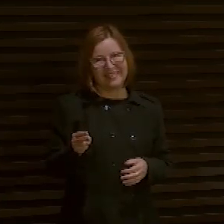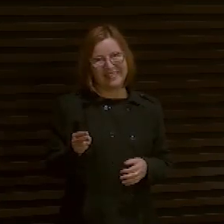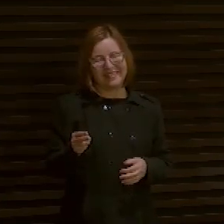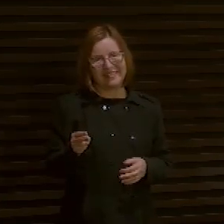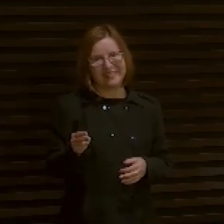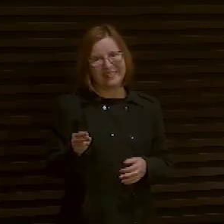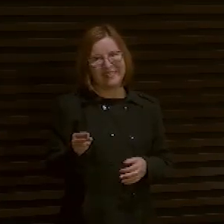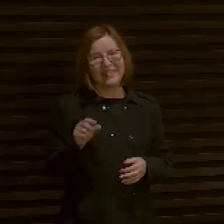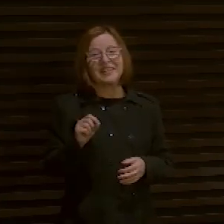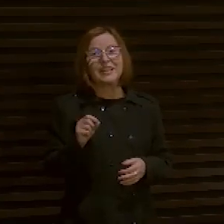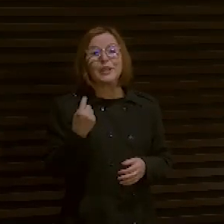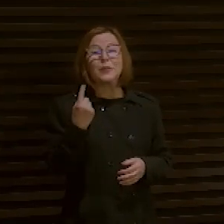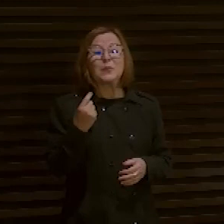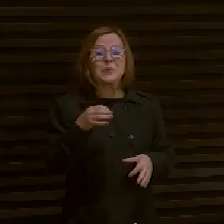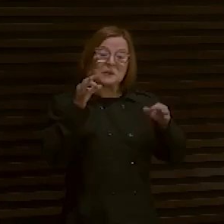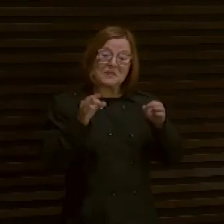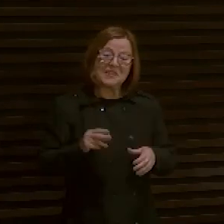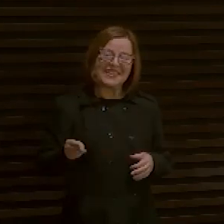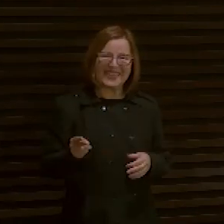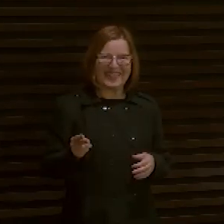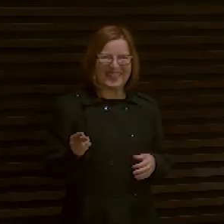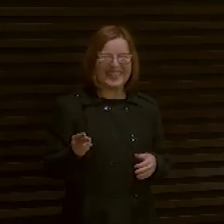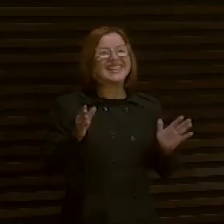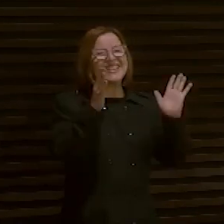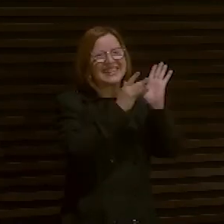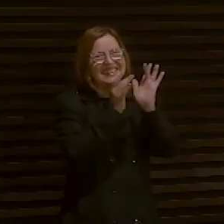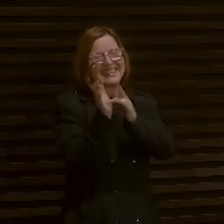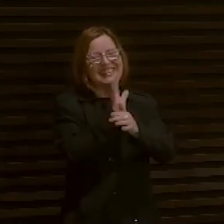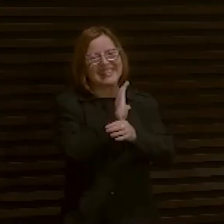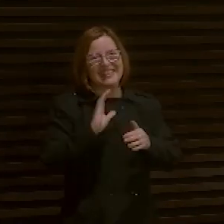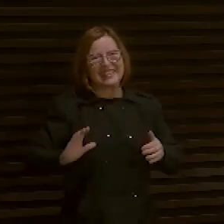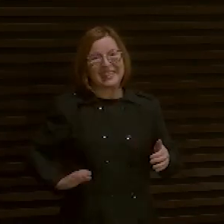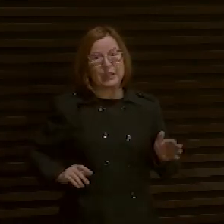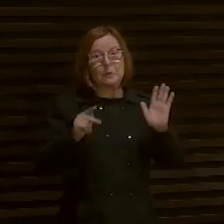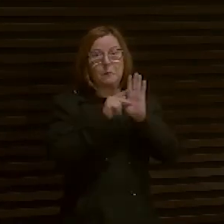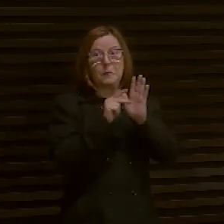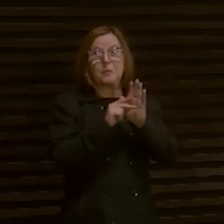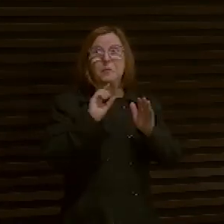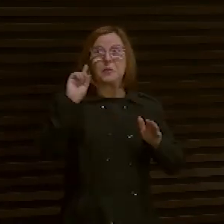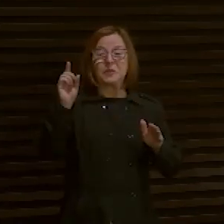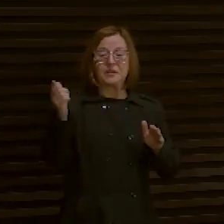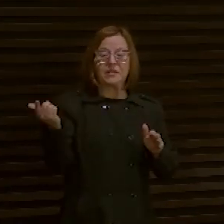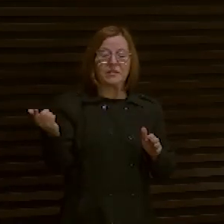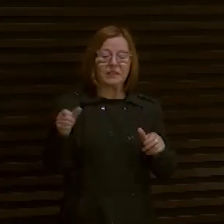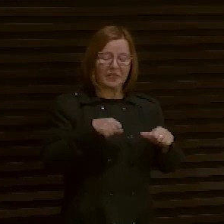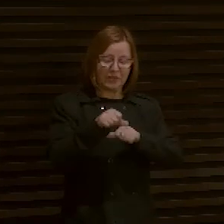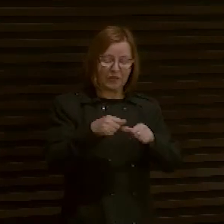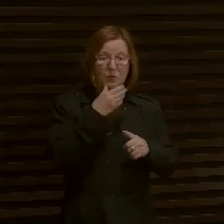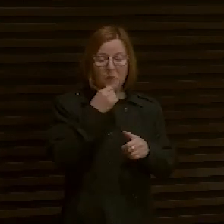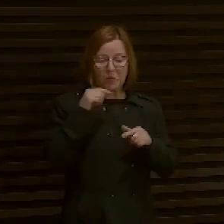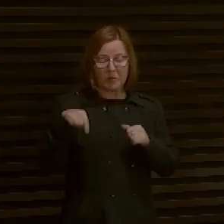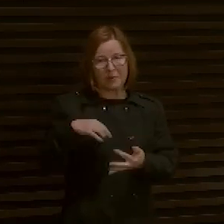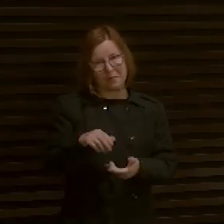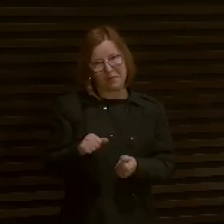Quem que é o único perfeito e eterno? Jesus Cristo. Aquele que é o próprio Deus encarnado, se fez homem, veio